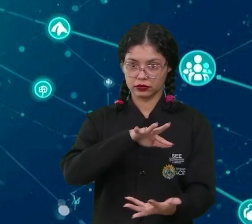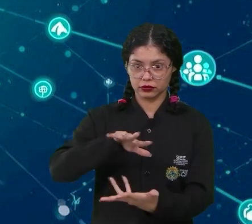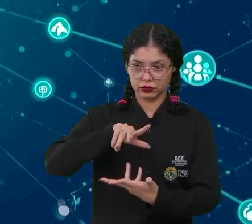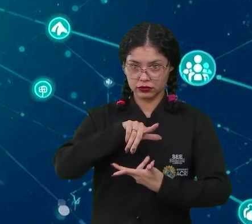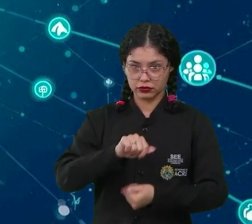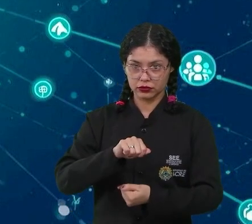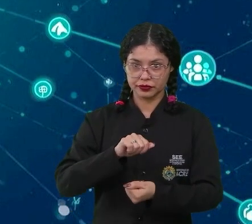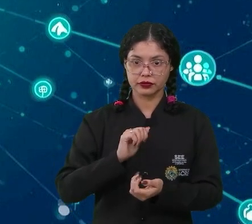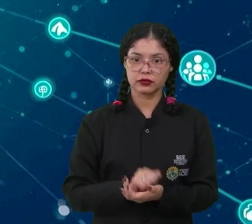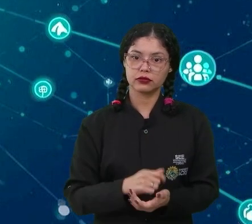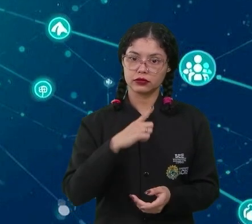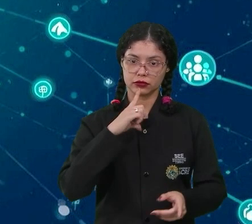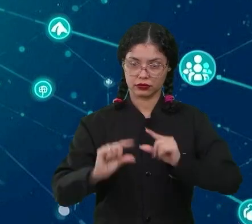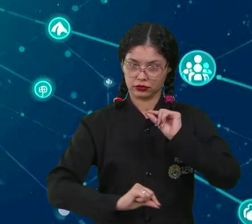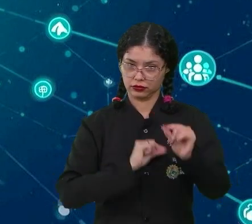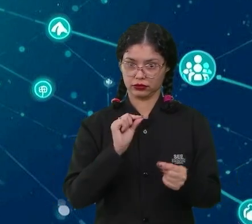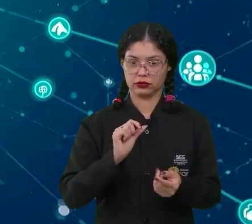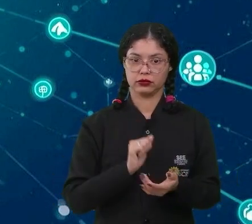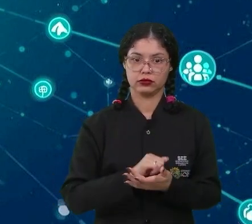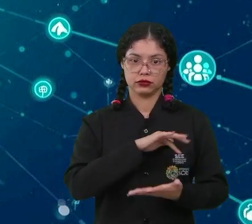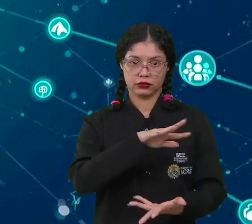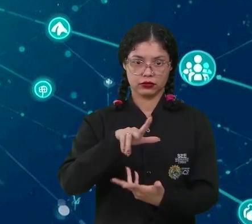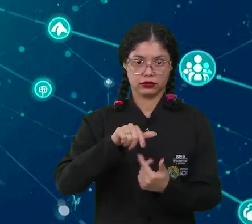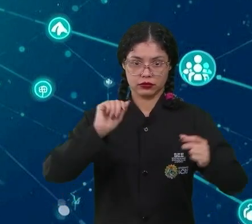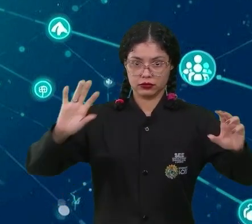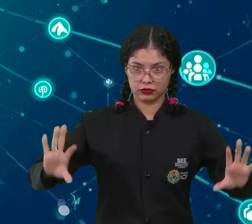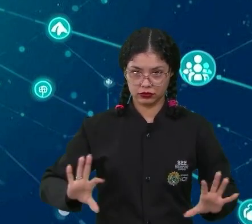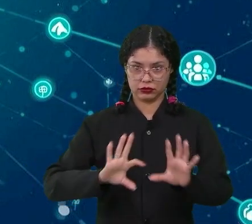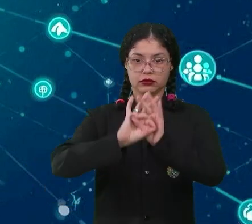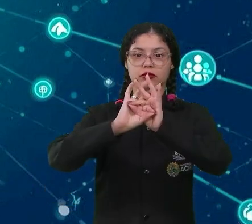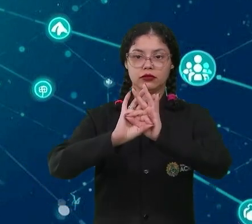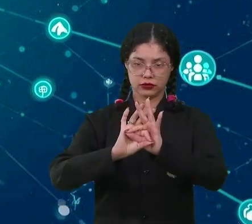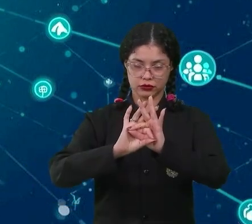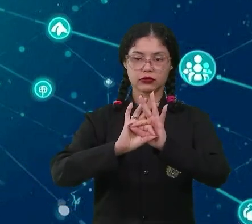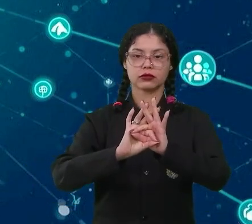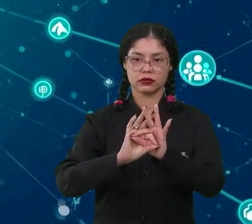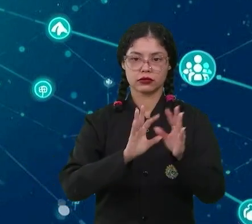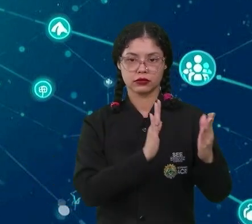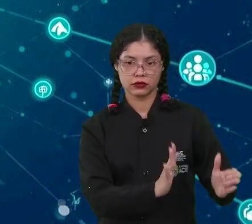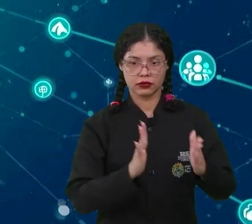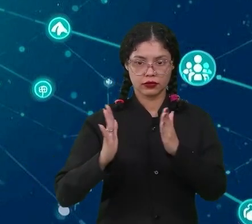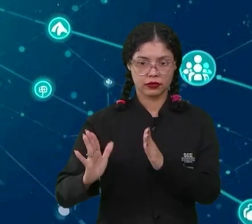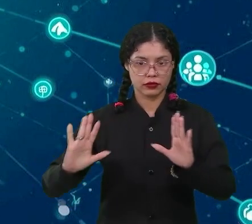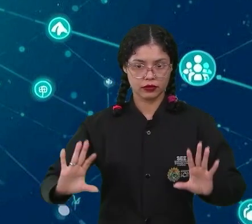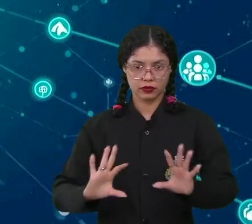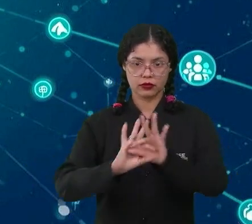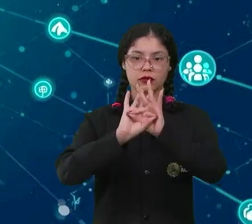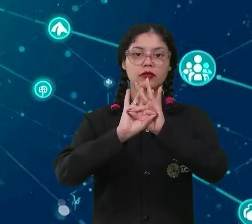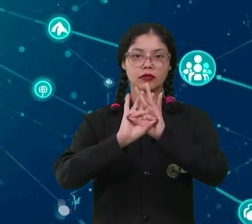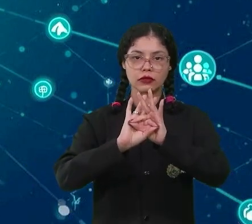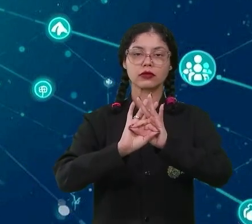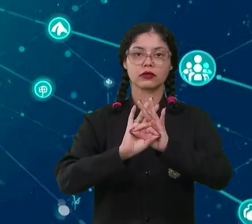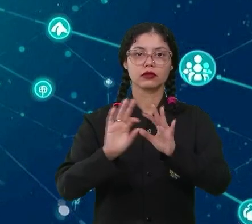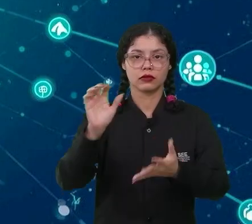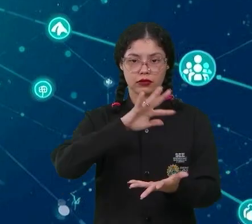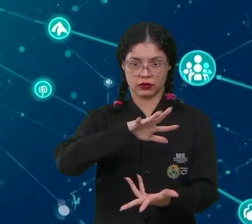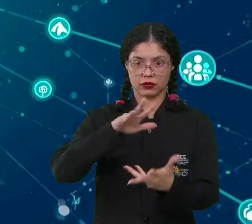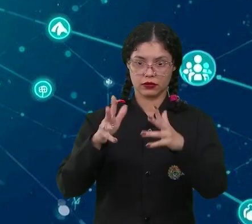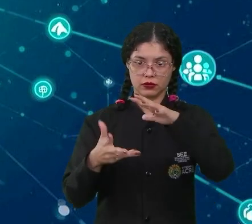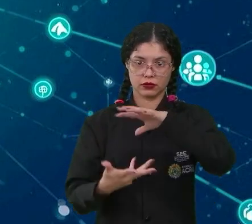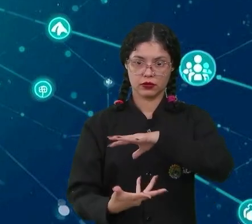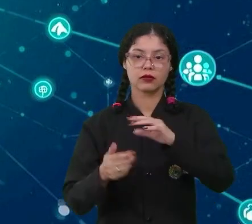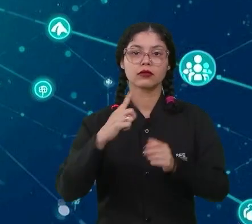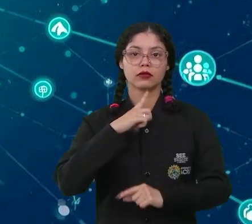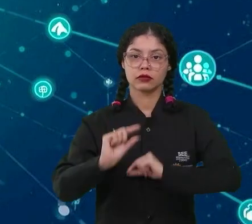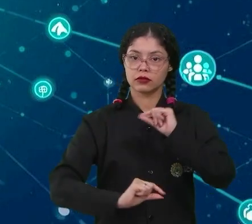mundo, e aqui nós temos um mundo conectado, e a partir dessa conexão mundial, nós